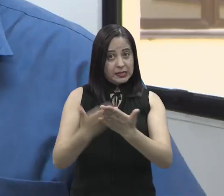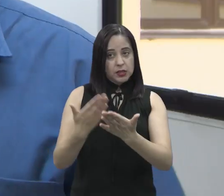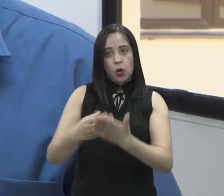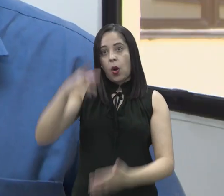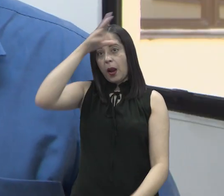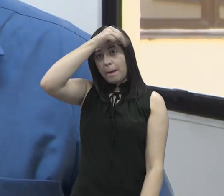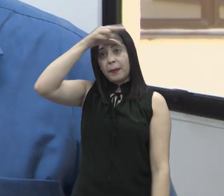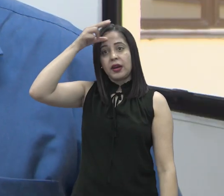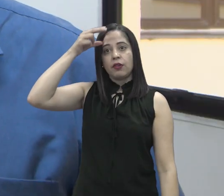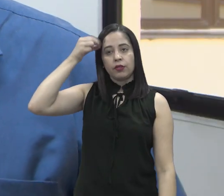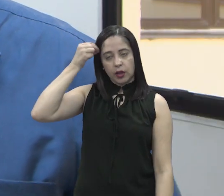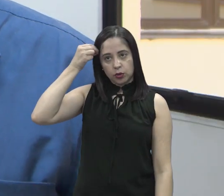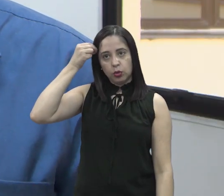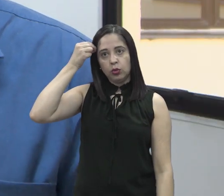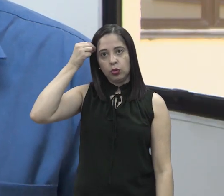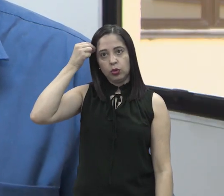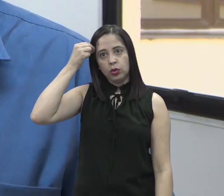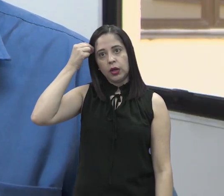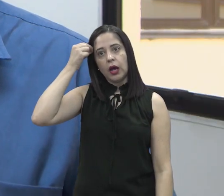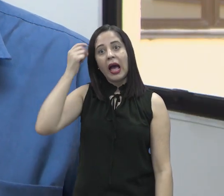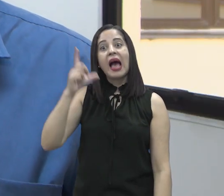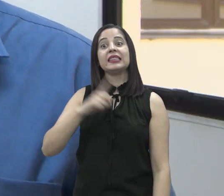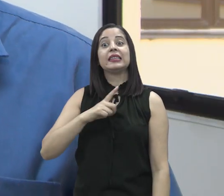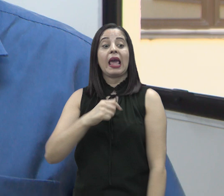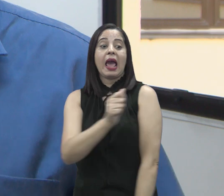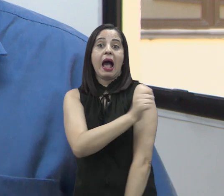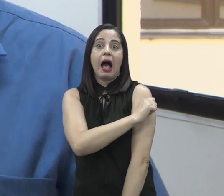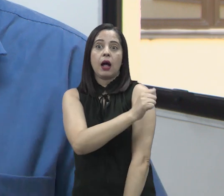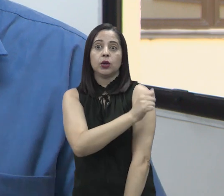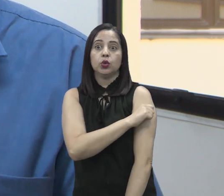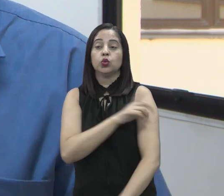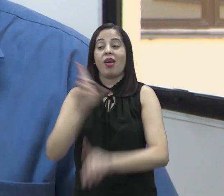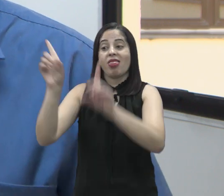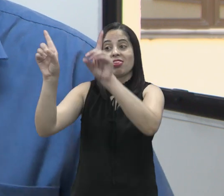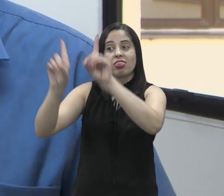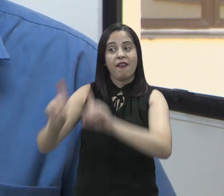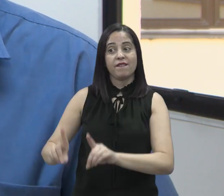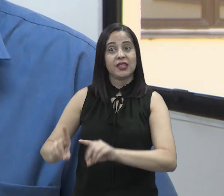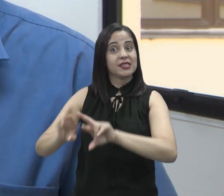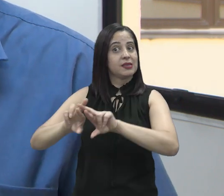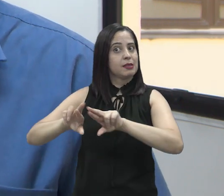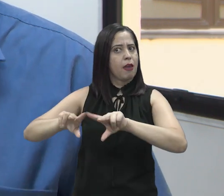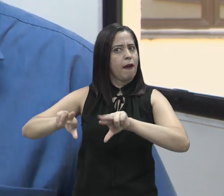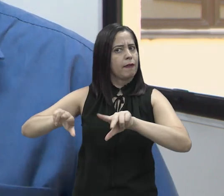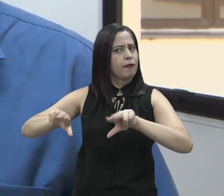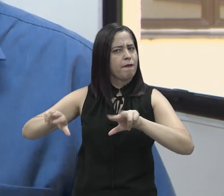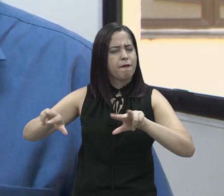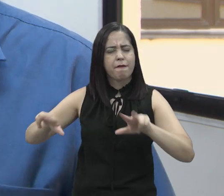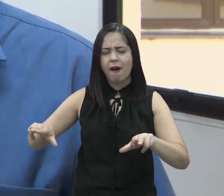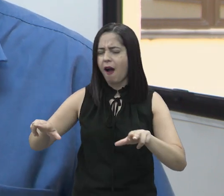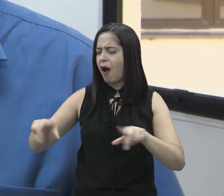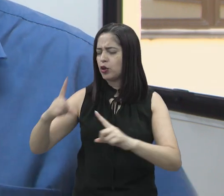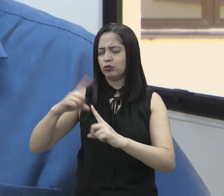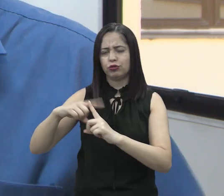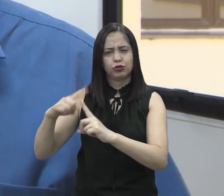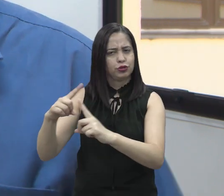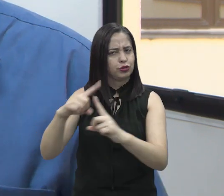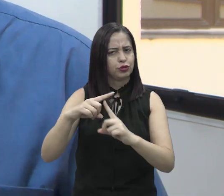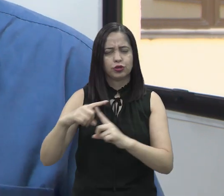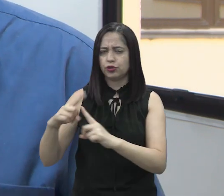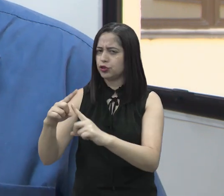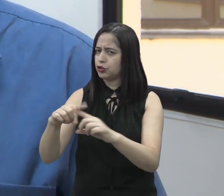As escolas públicas estão cada vez mais respondendo a uma demanda grande de alunos, no